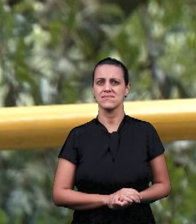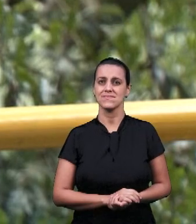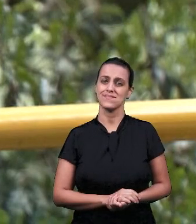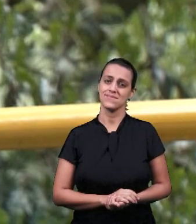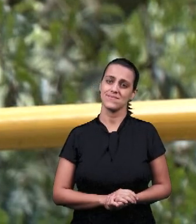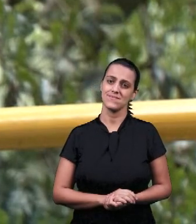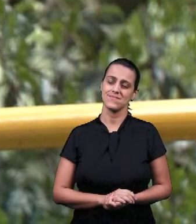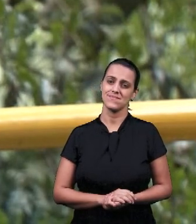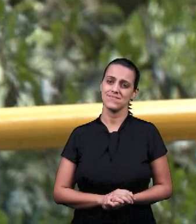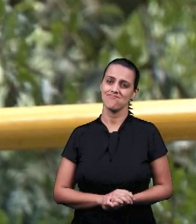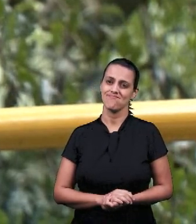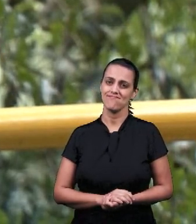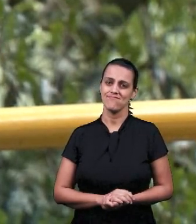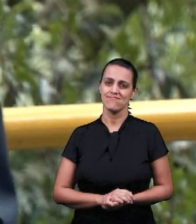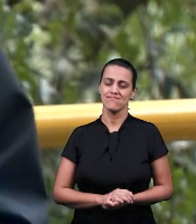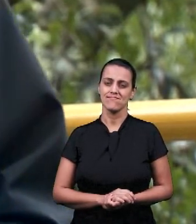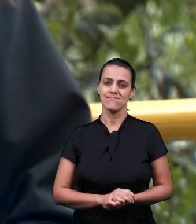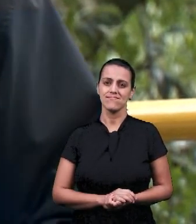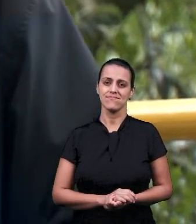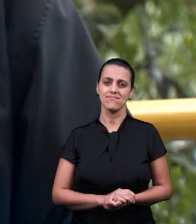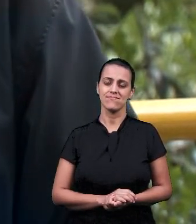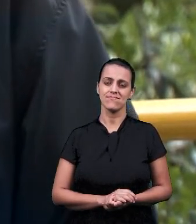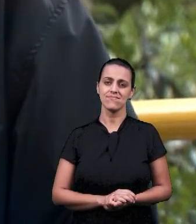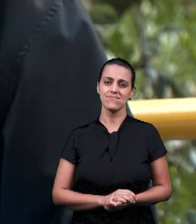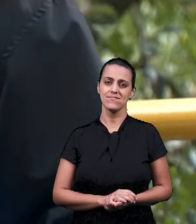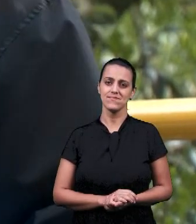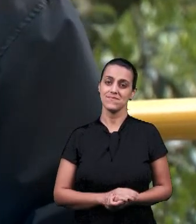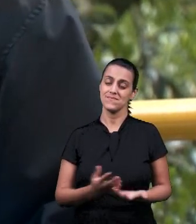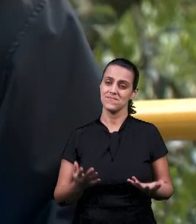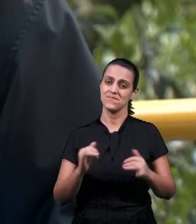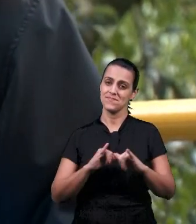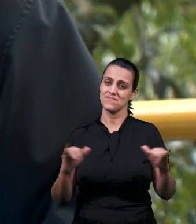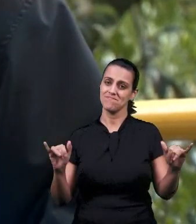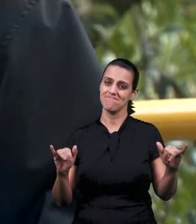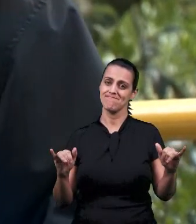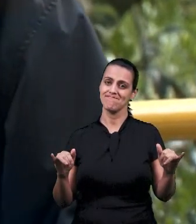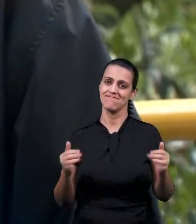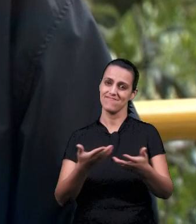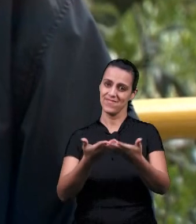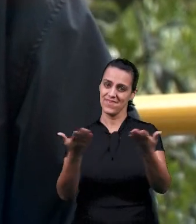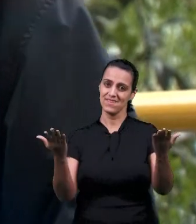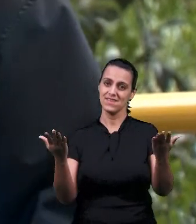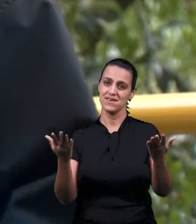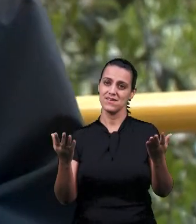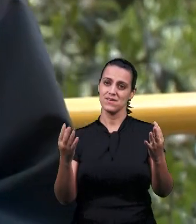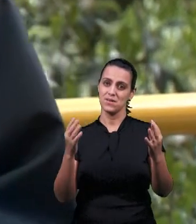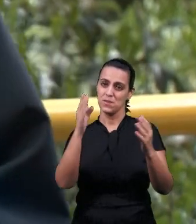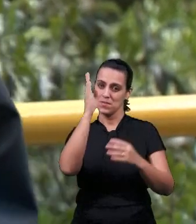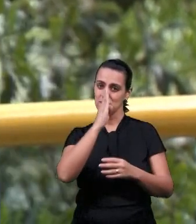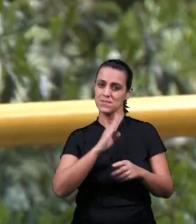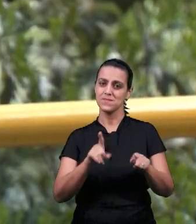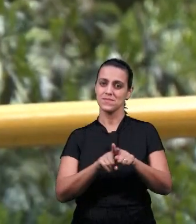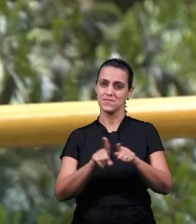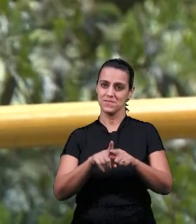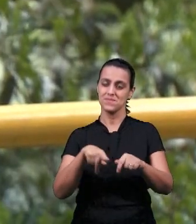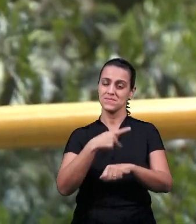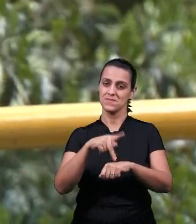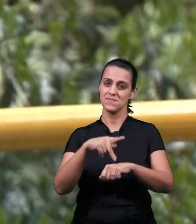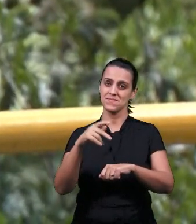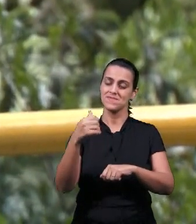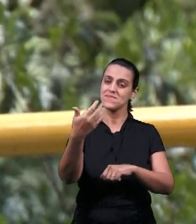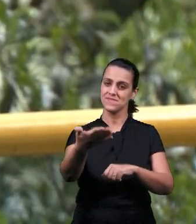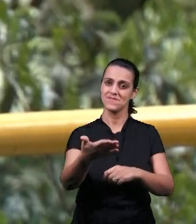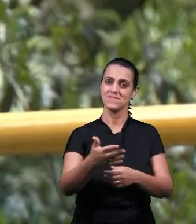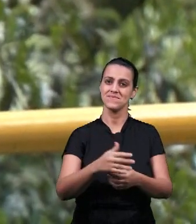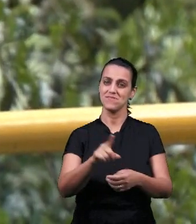isso é até óbvio, né? É óbvio. Então eu quero deixar a nossa palavra aos nossos irmãos do Brasil, do exterior, né? Aqueles que estão nos